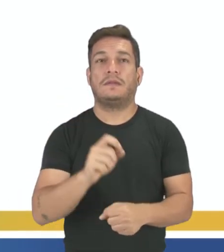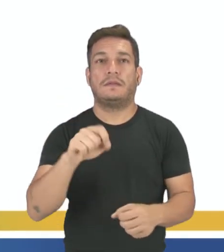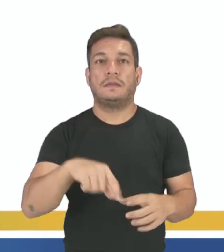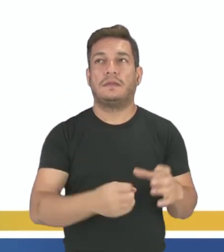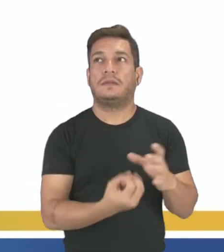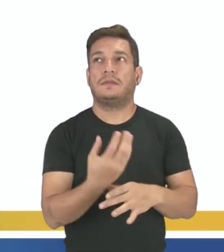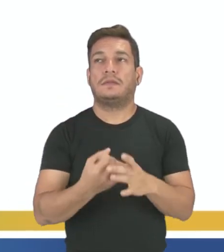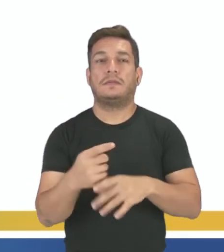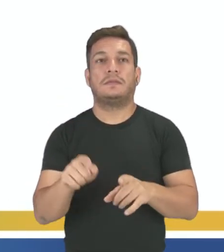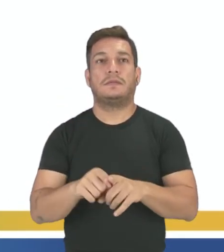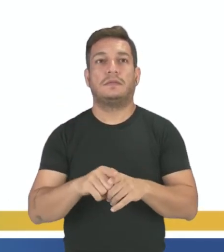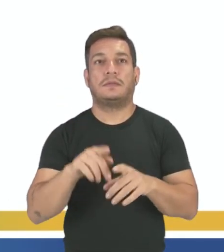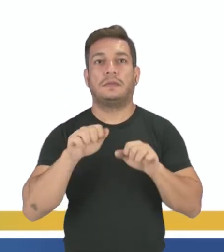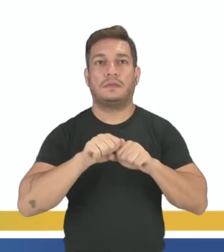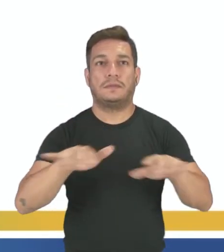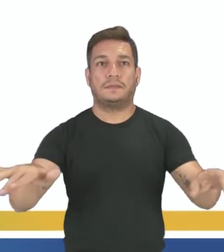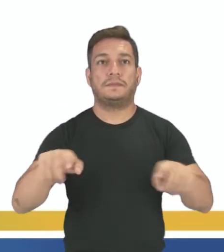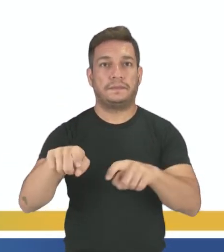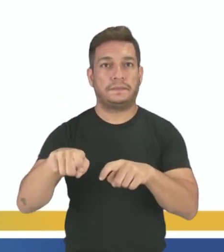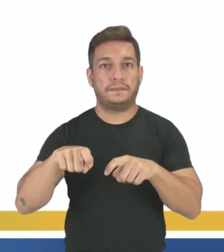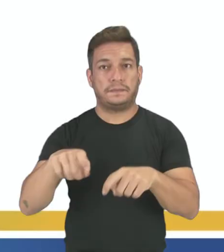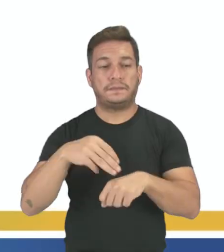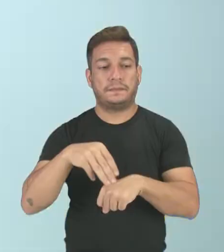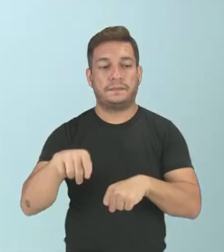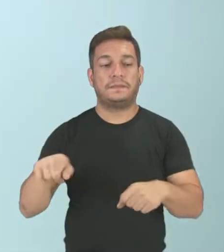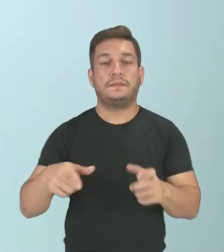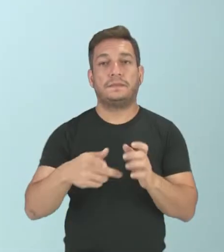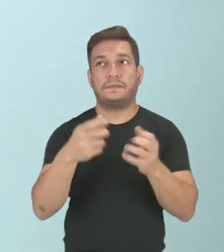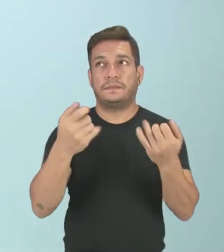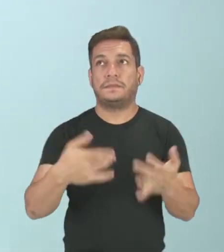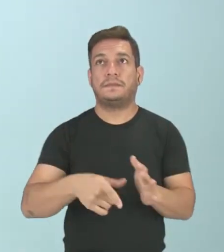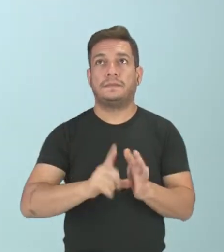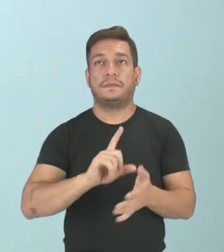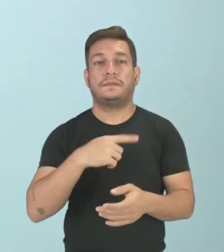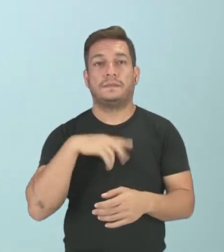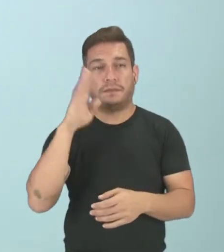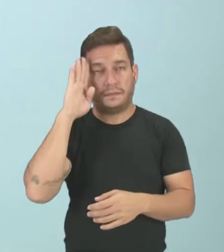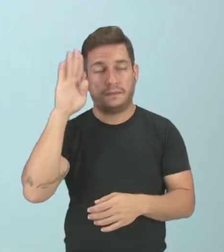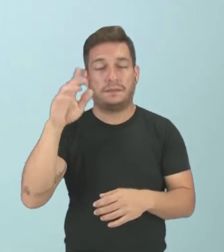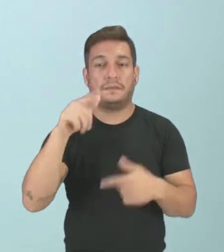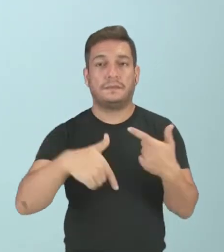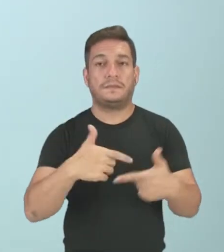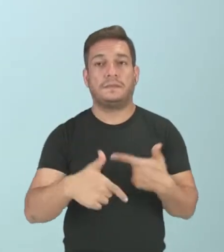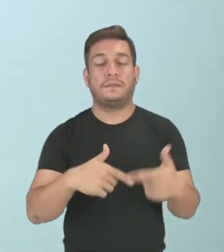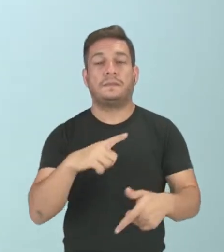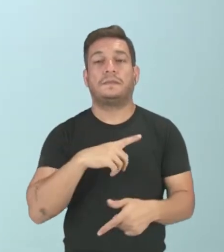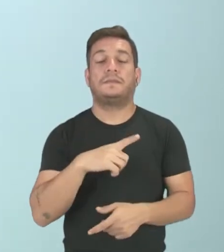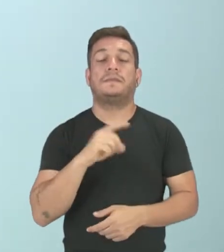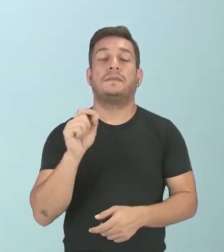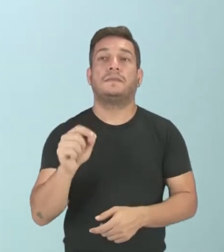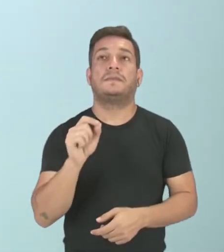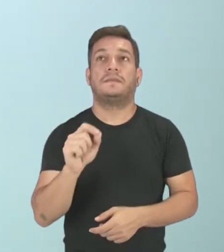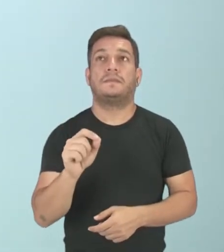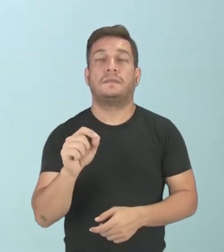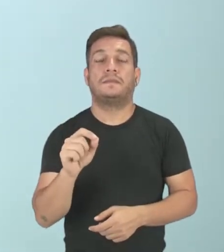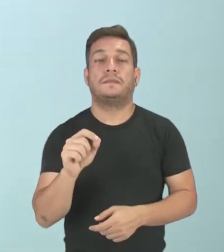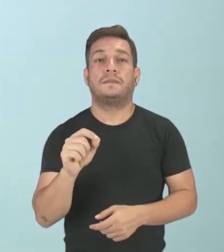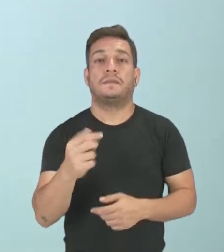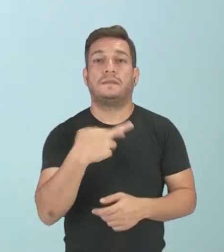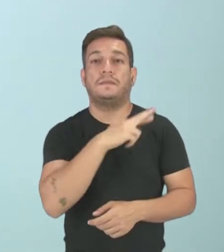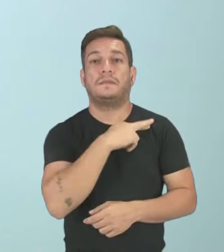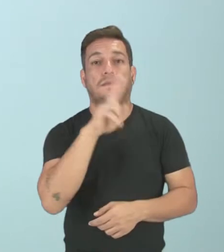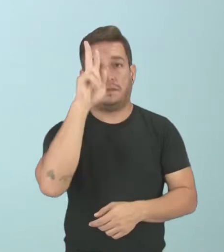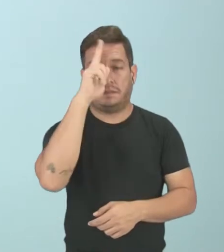E, expansão para o interior. Como nós falamos anteriormente, a principal atividade que teve um